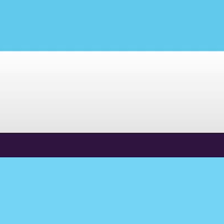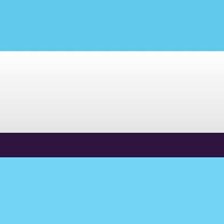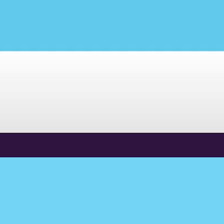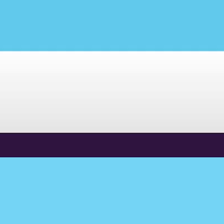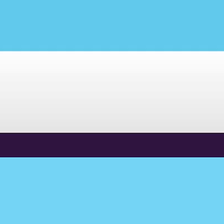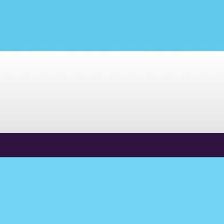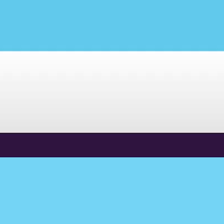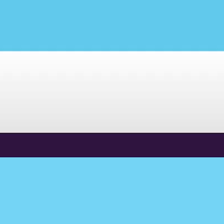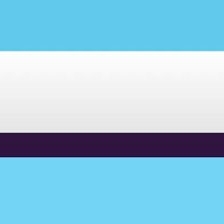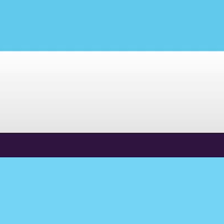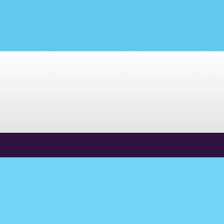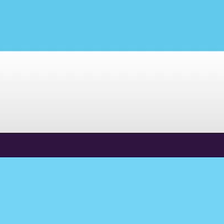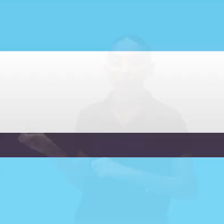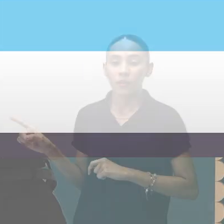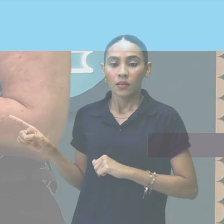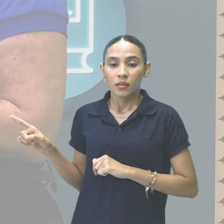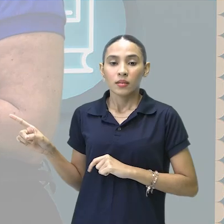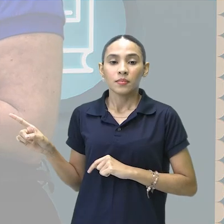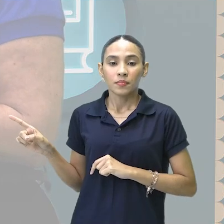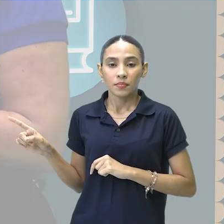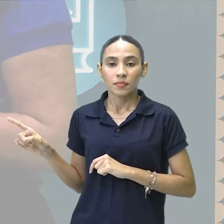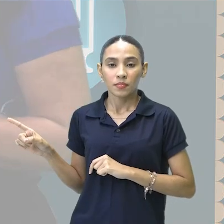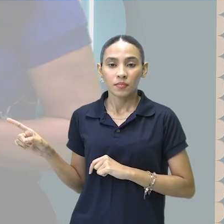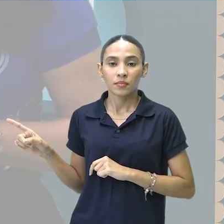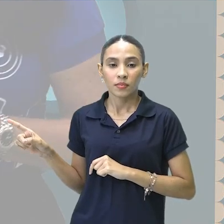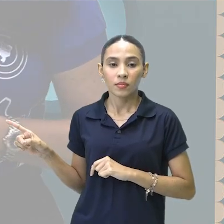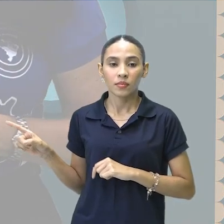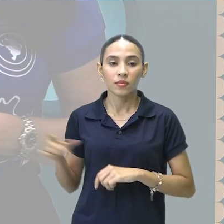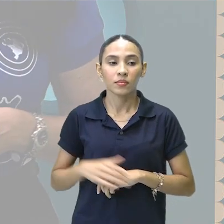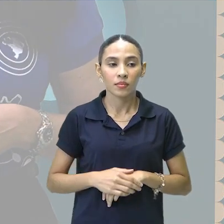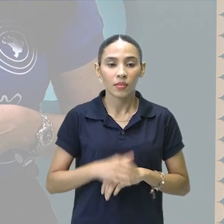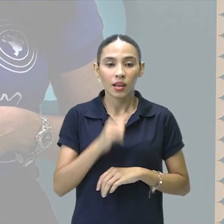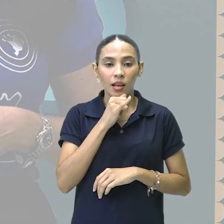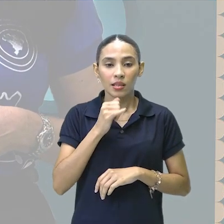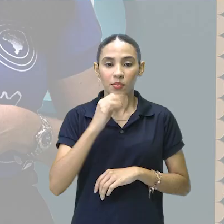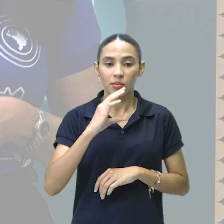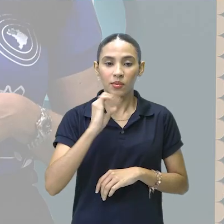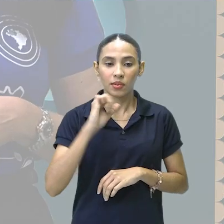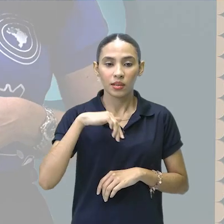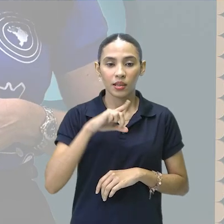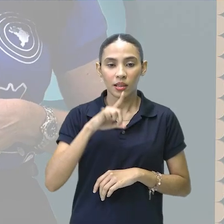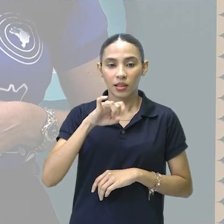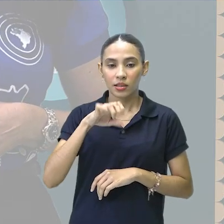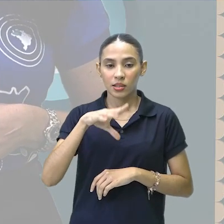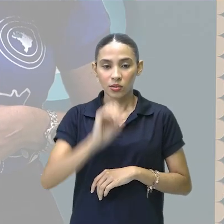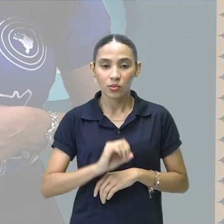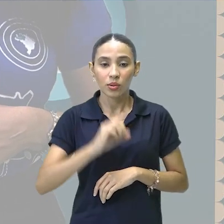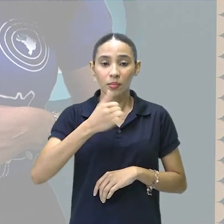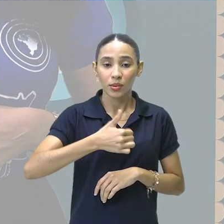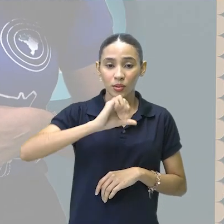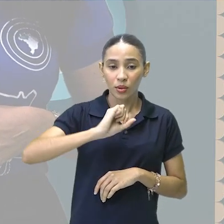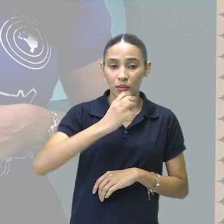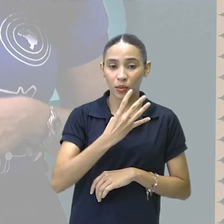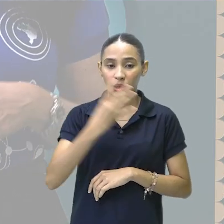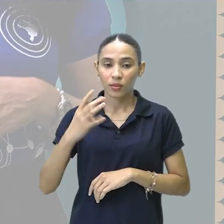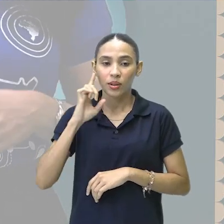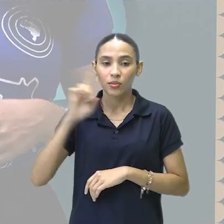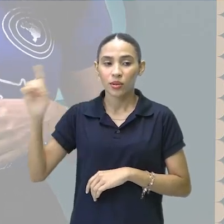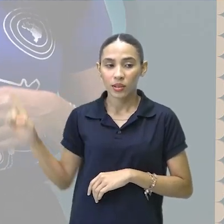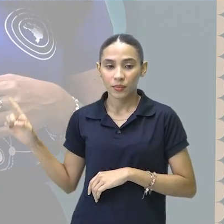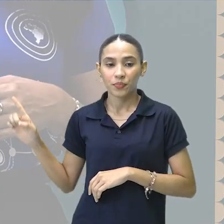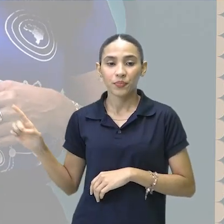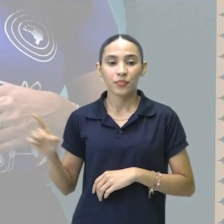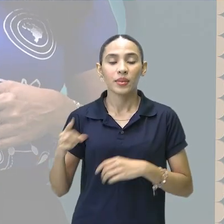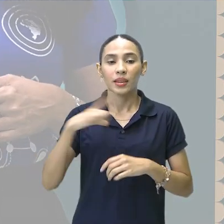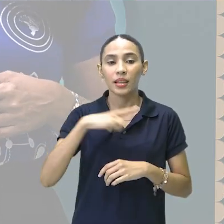uma outra obra de arte, aqui, Retirantes de Cândido Portinari, que foi pintado em 1944. Ele